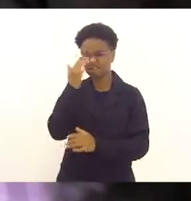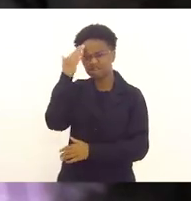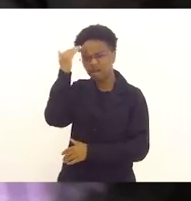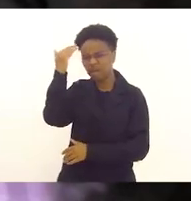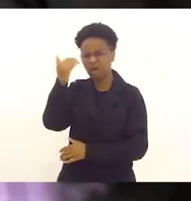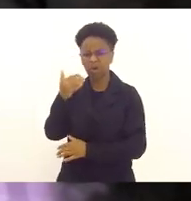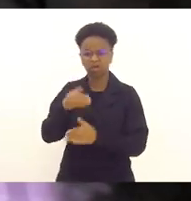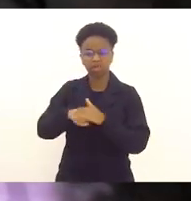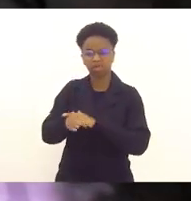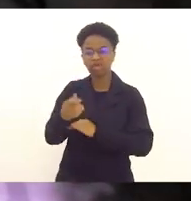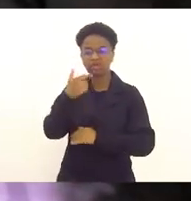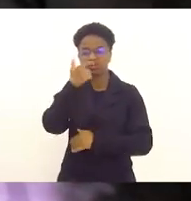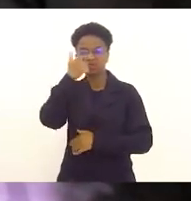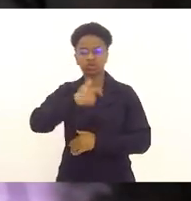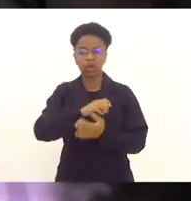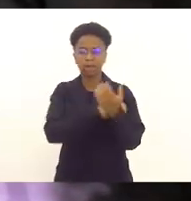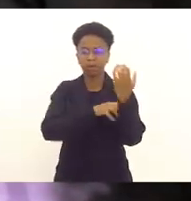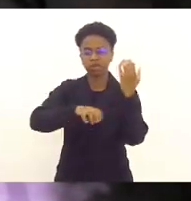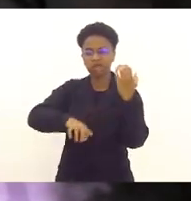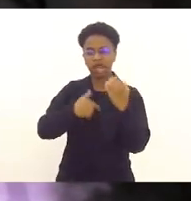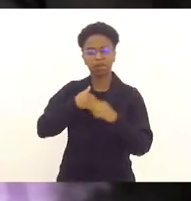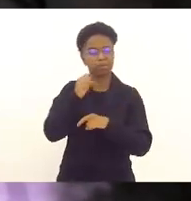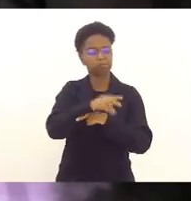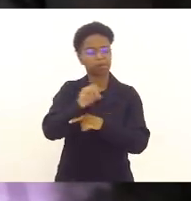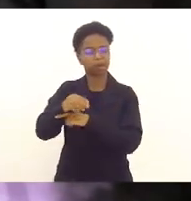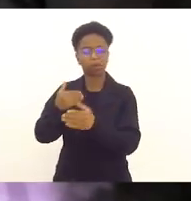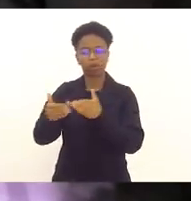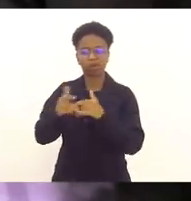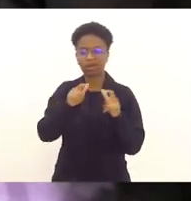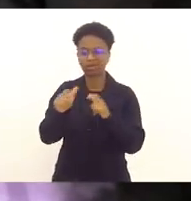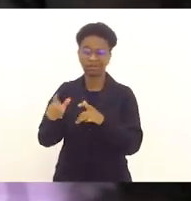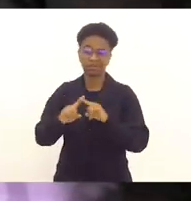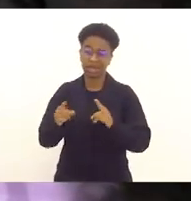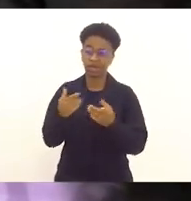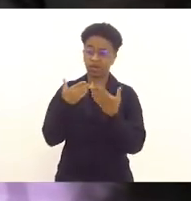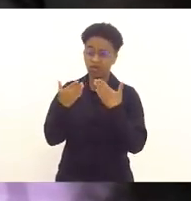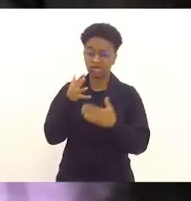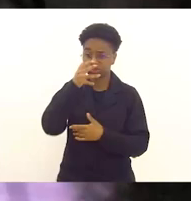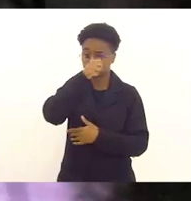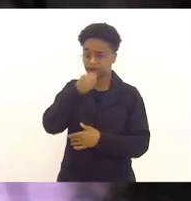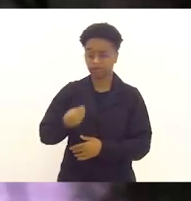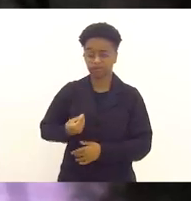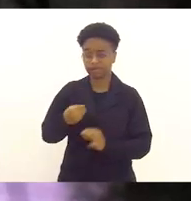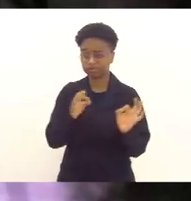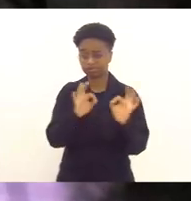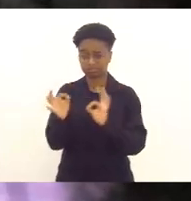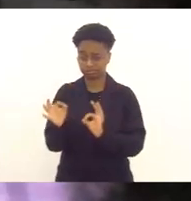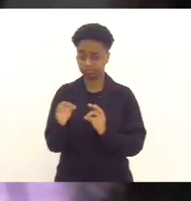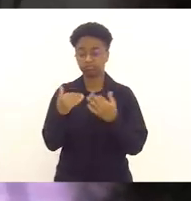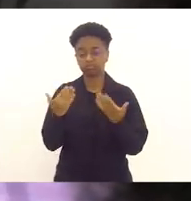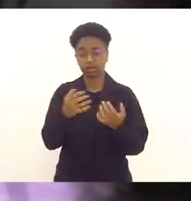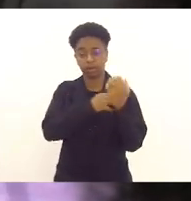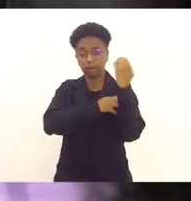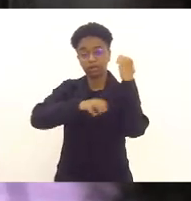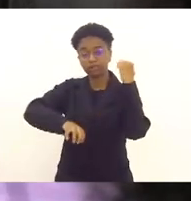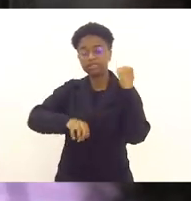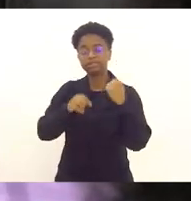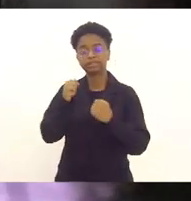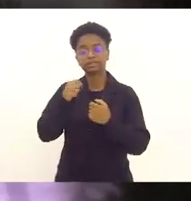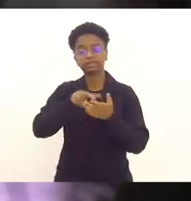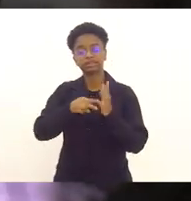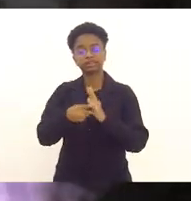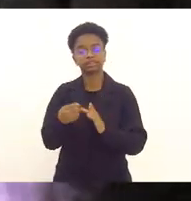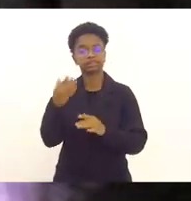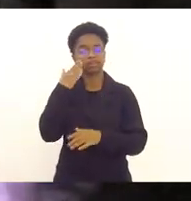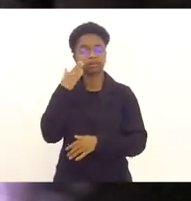ah eu sou empoderada eu tenho todos os lugares essa conversa afiada não salva a vida de ninguém empoderamento é saber quem você